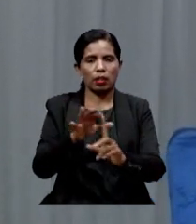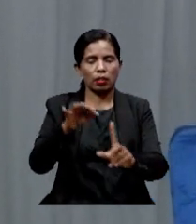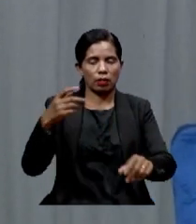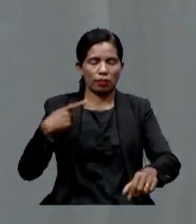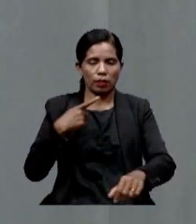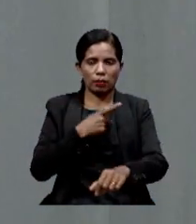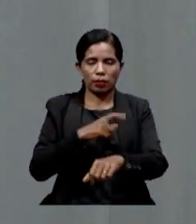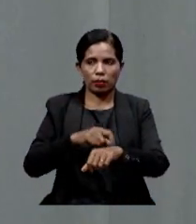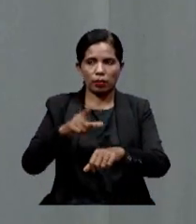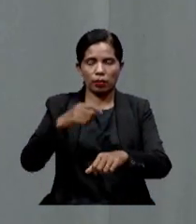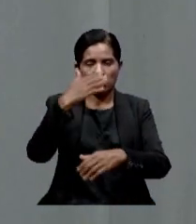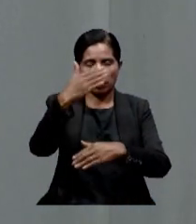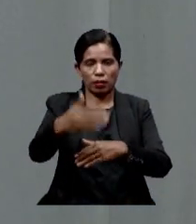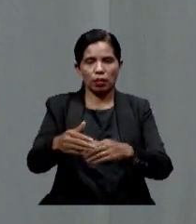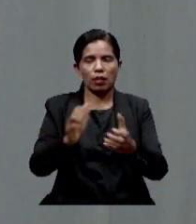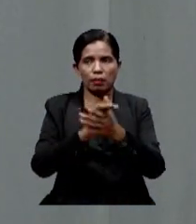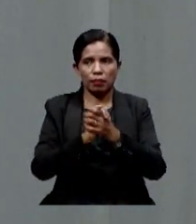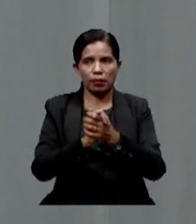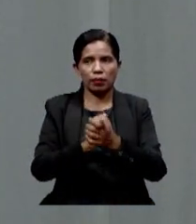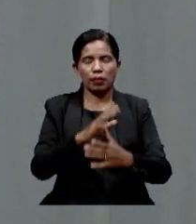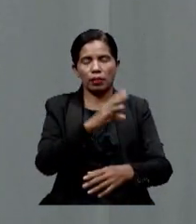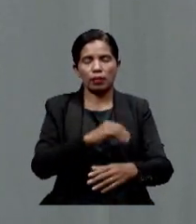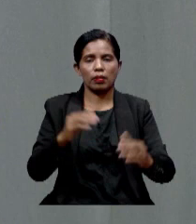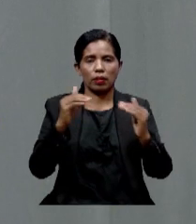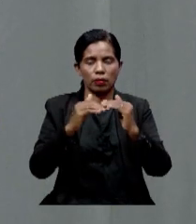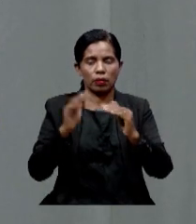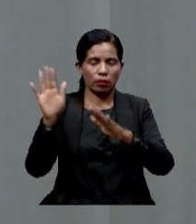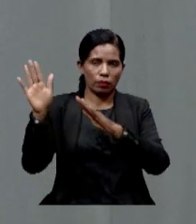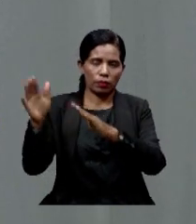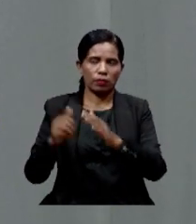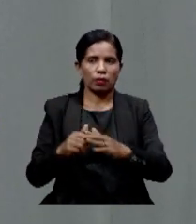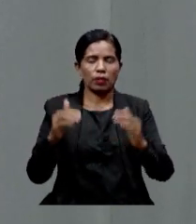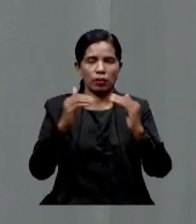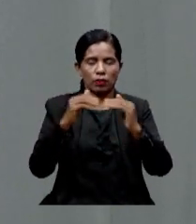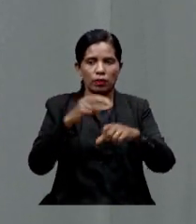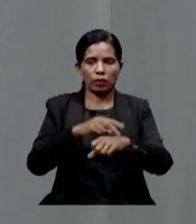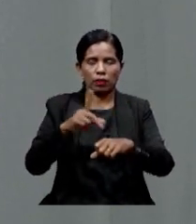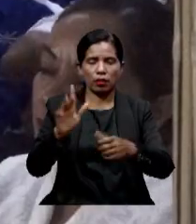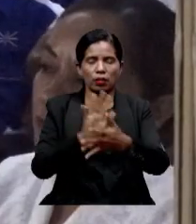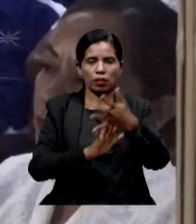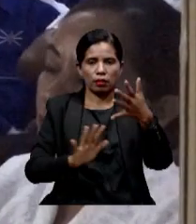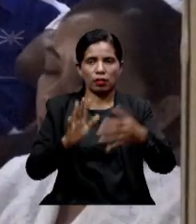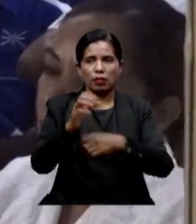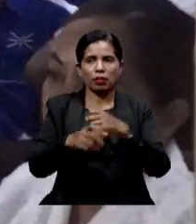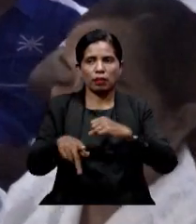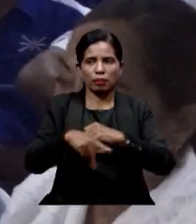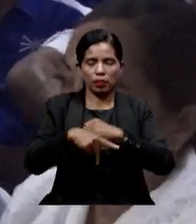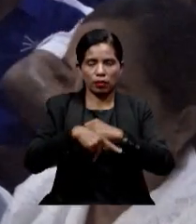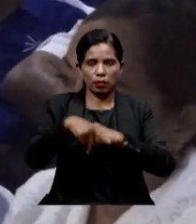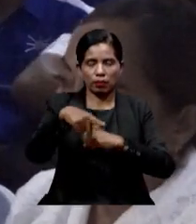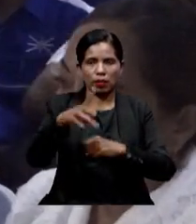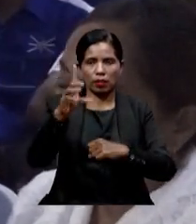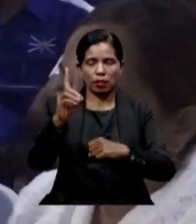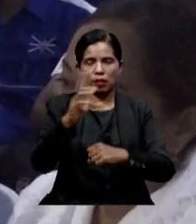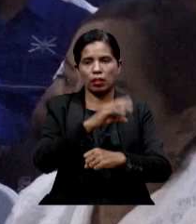tinen oin ho dia hametin dia klitan relasaun iha base. Ia Conferência Nacional ne celebra mos aniversário Partido Democrático Niam